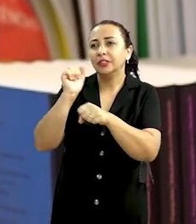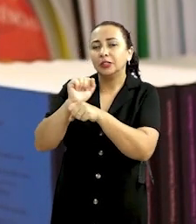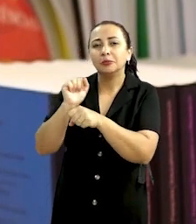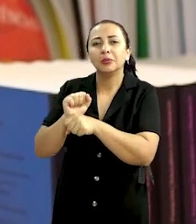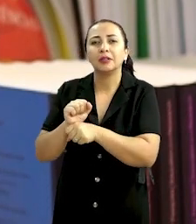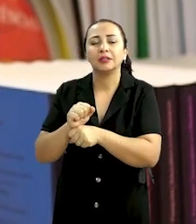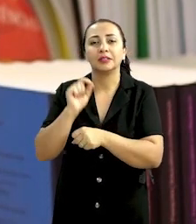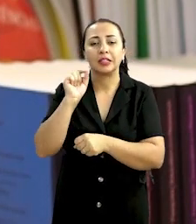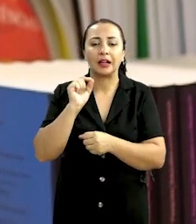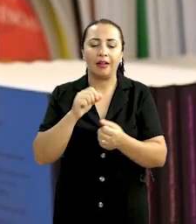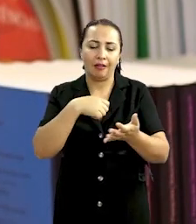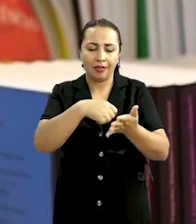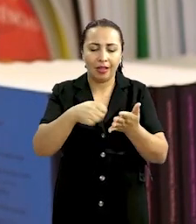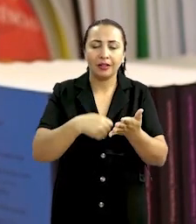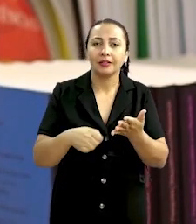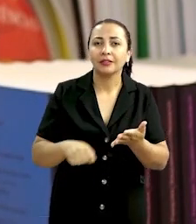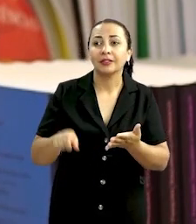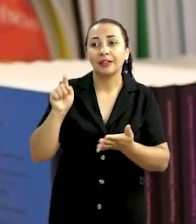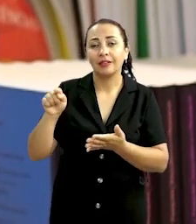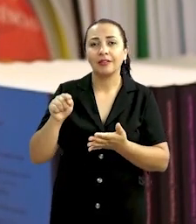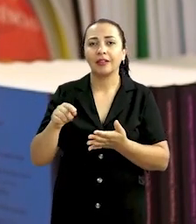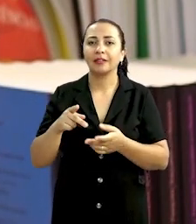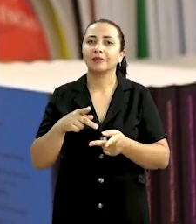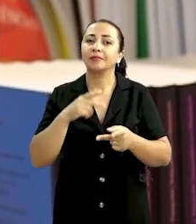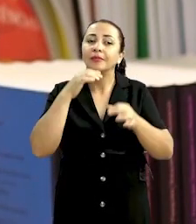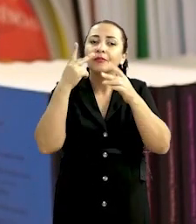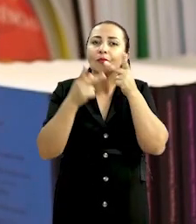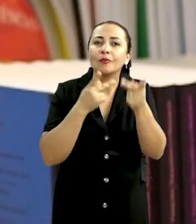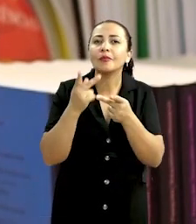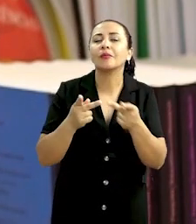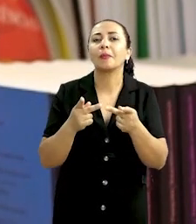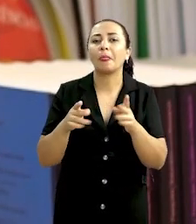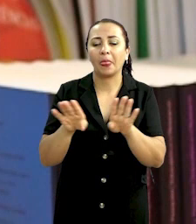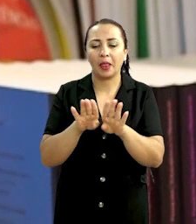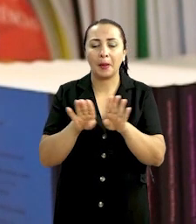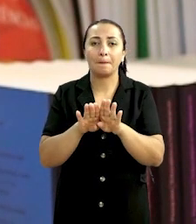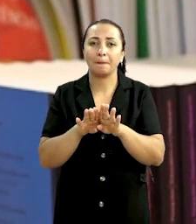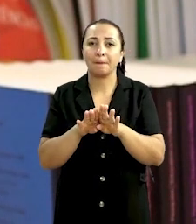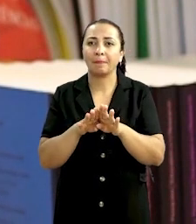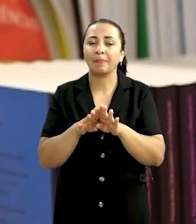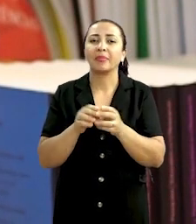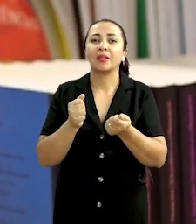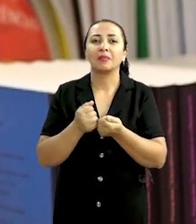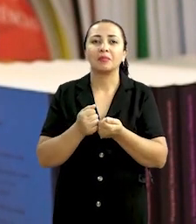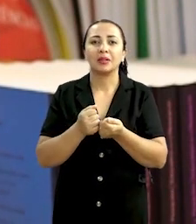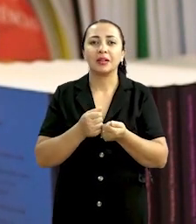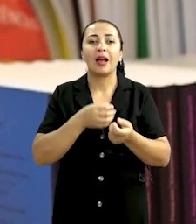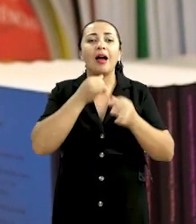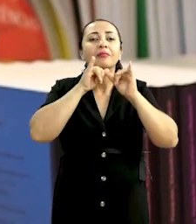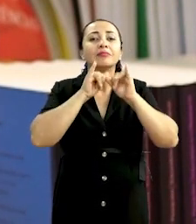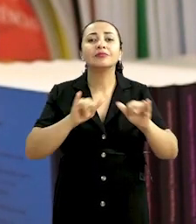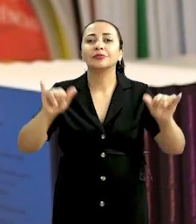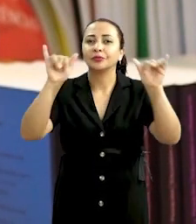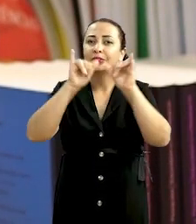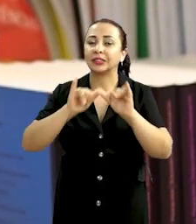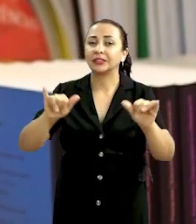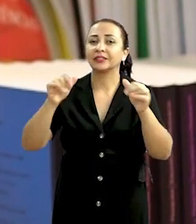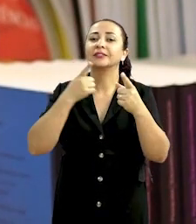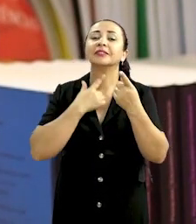mensagem na perspectiva de que a escrita dela, né, denuncia e, ao mesmo tempo que